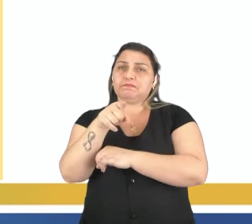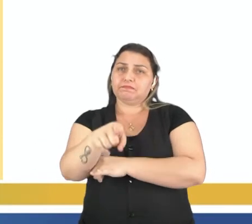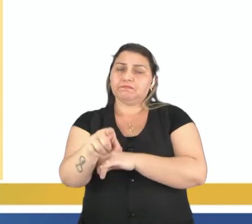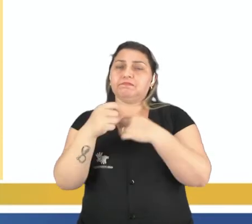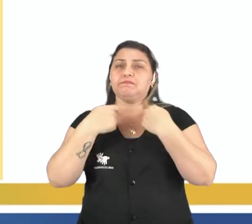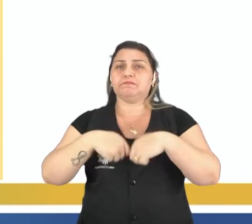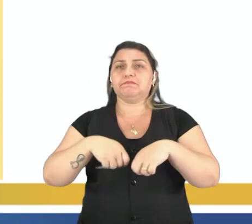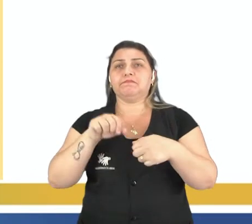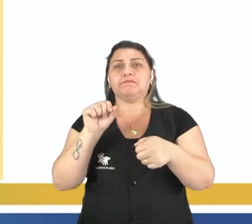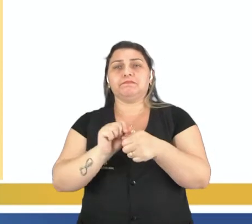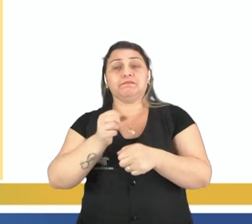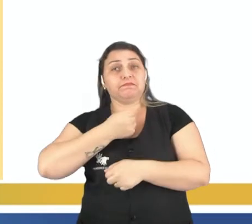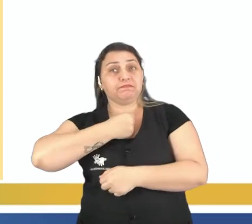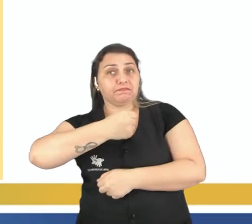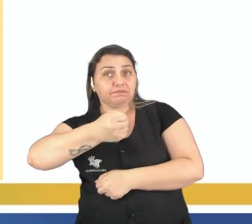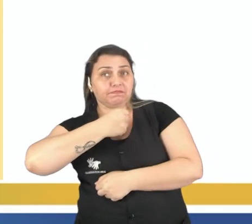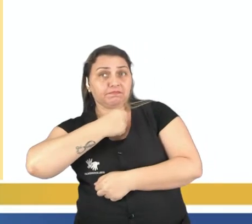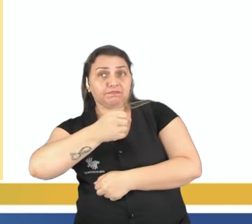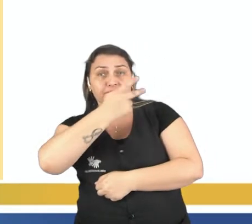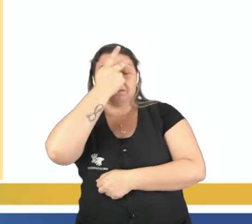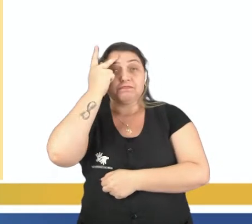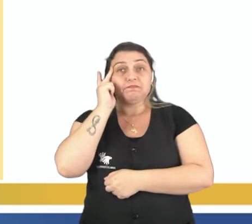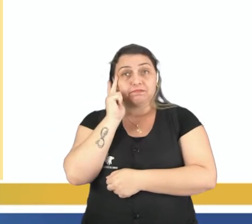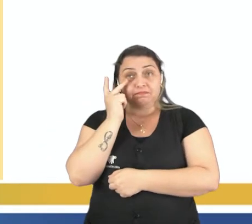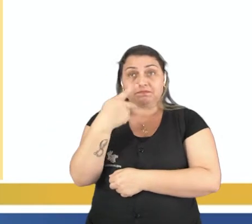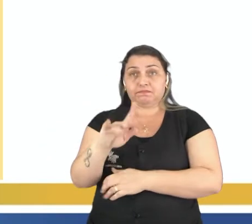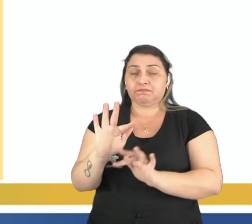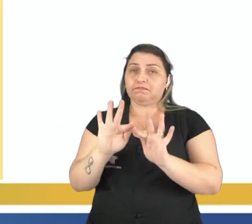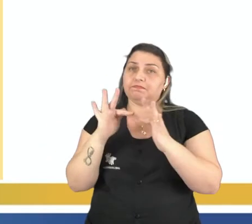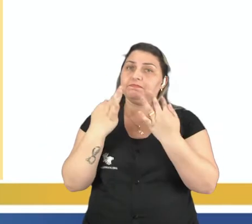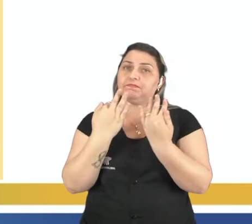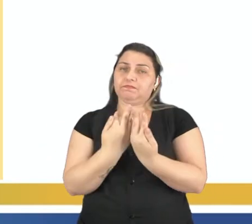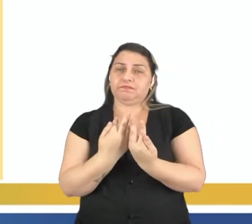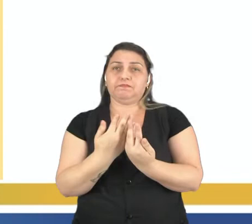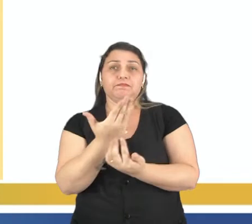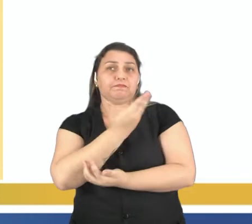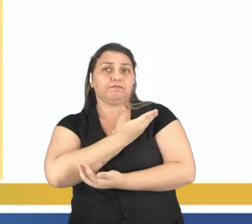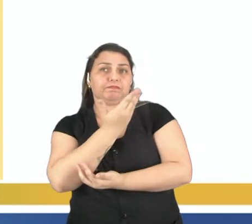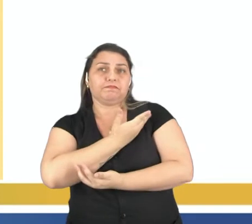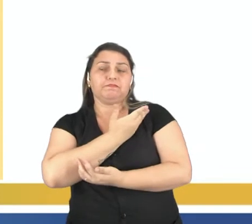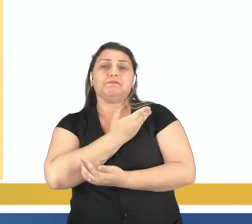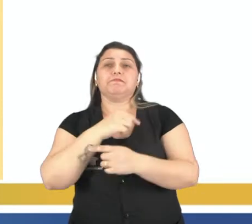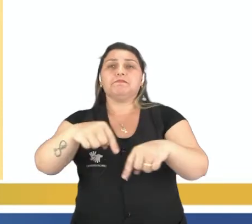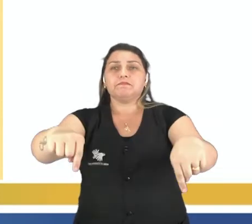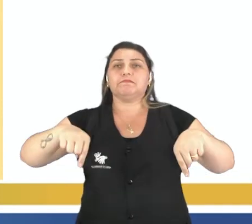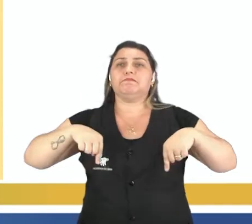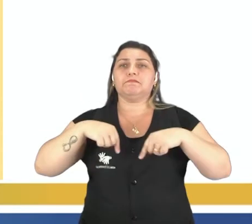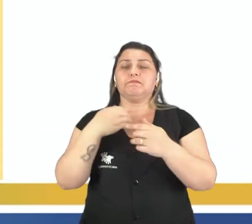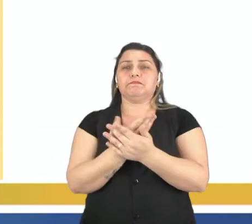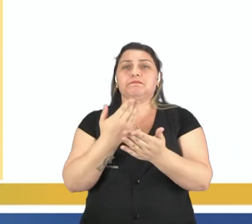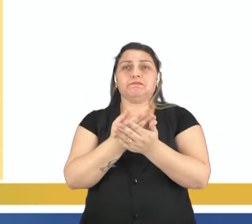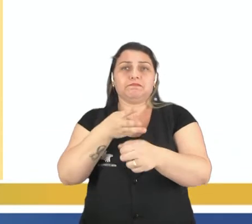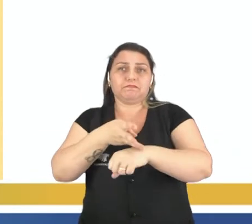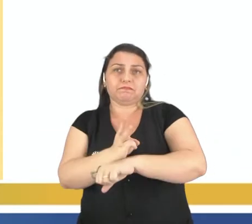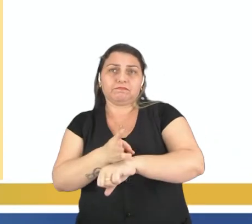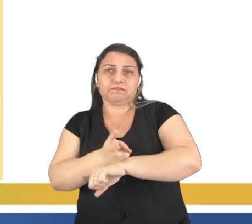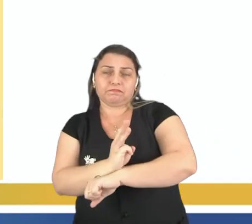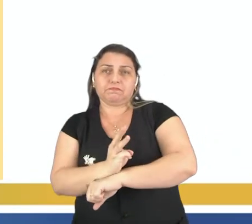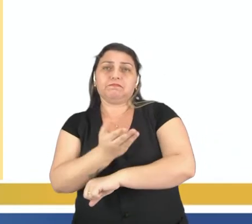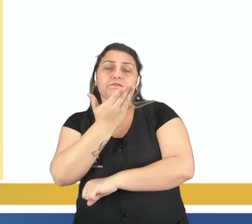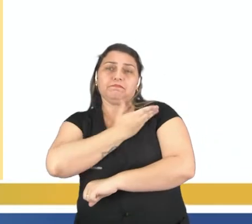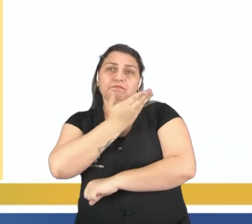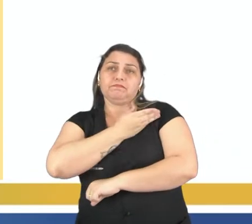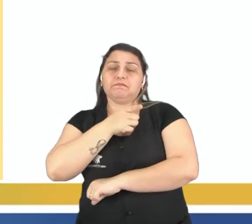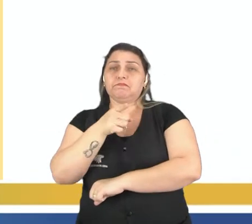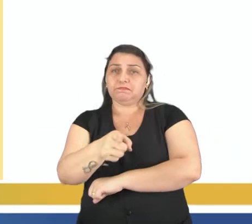deverá realizar uma entrevista com as pessoas de sua família, com os colegas da sala de aula via WhatsApp, com amigos